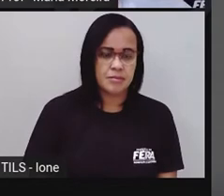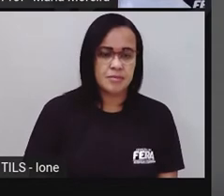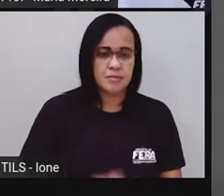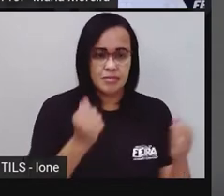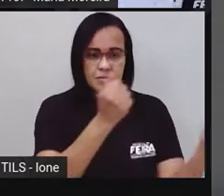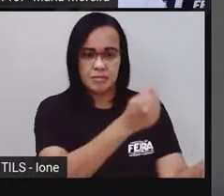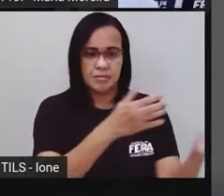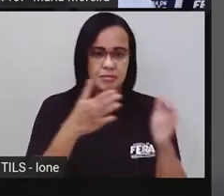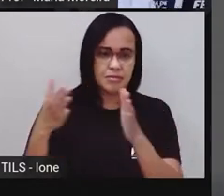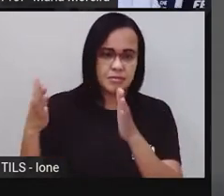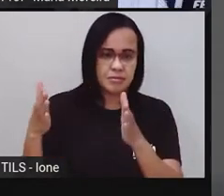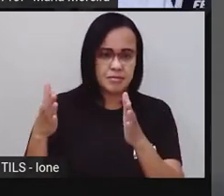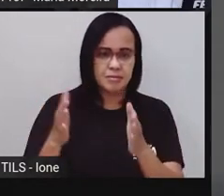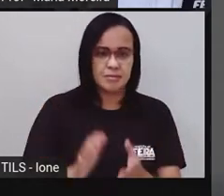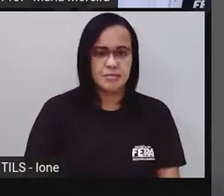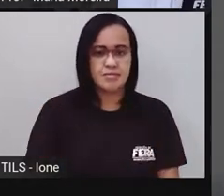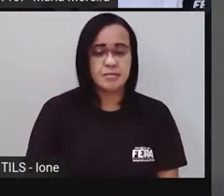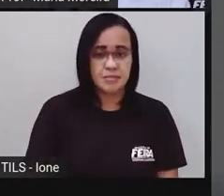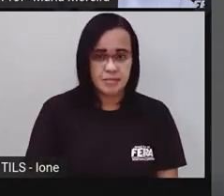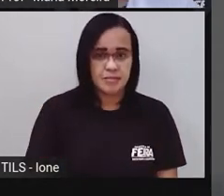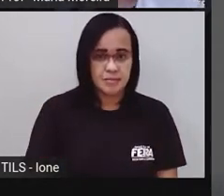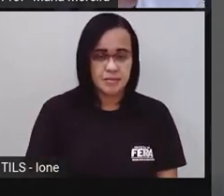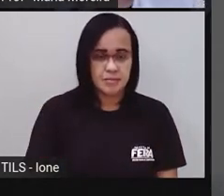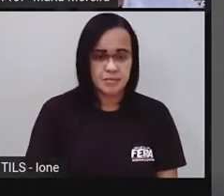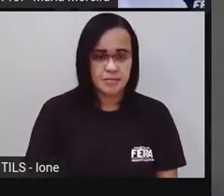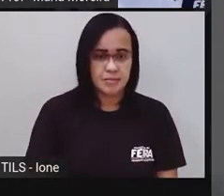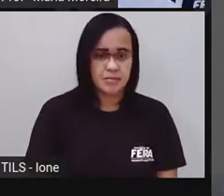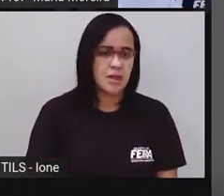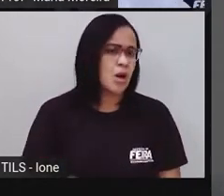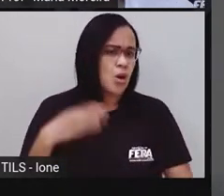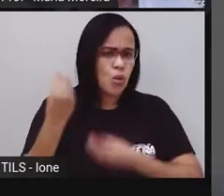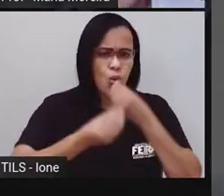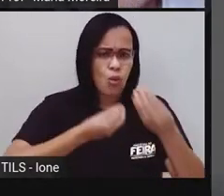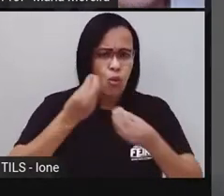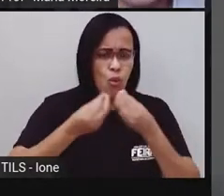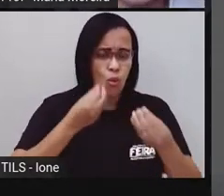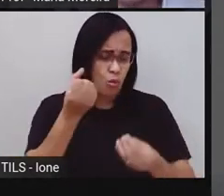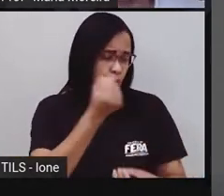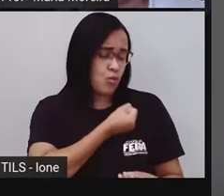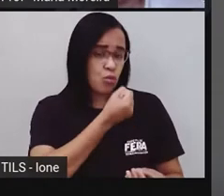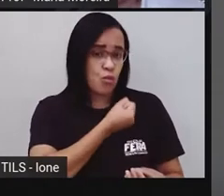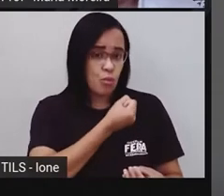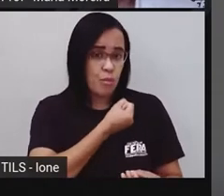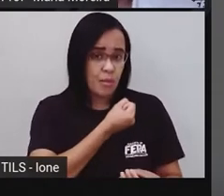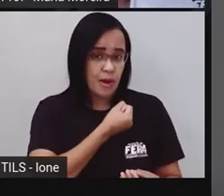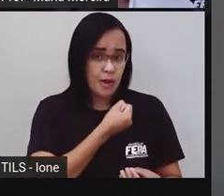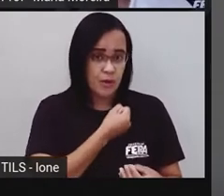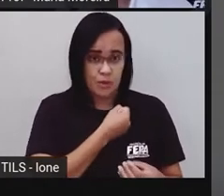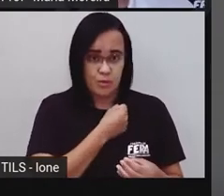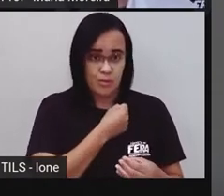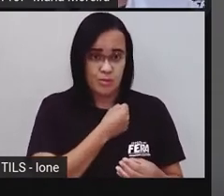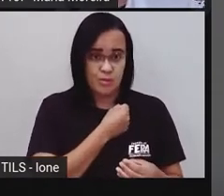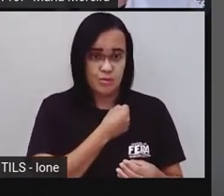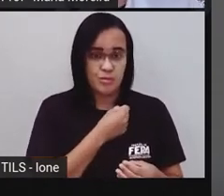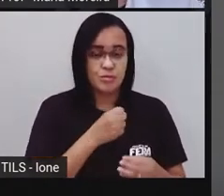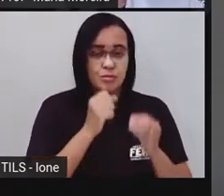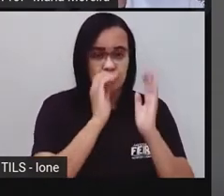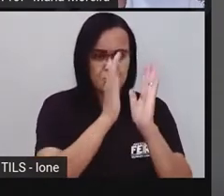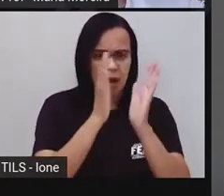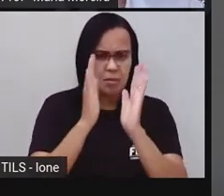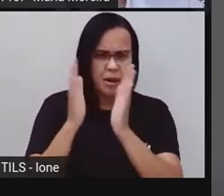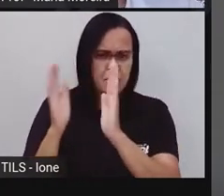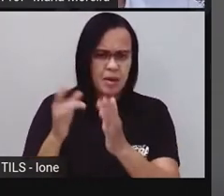né pensar aqui no próximo faça B composição dos números conforme o exemplo como é que tá o exemplo aqui ó